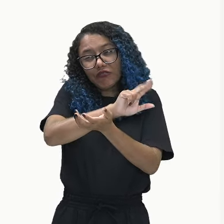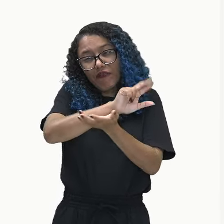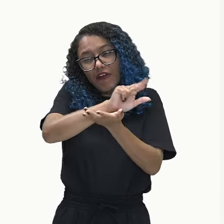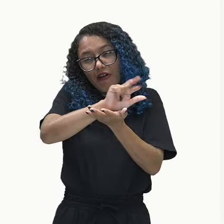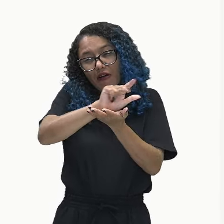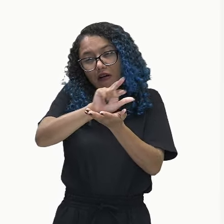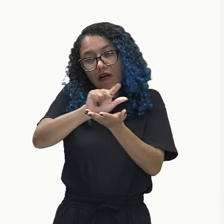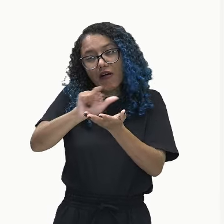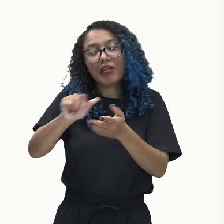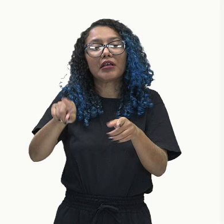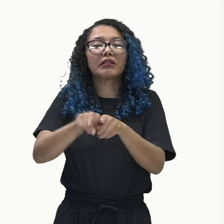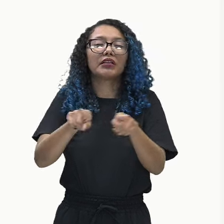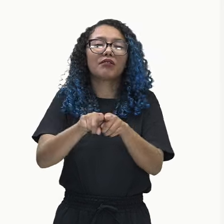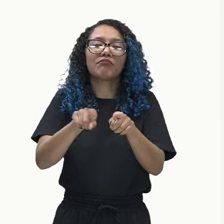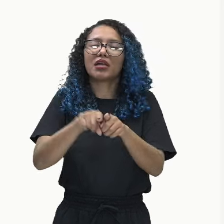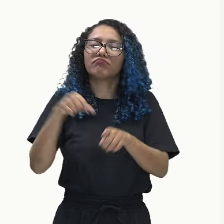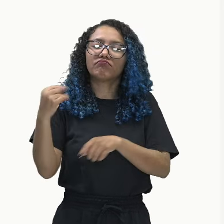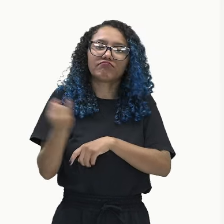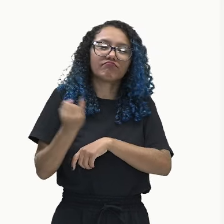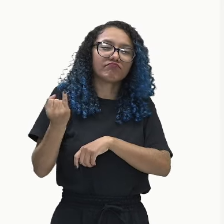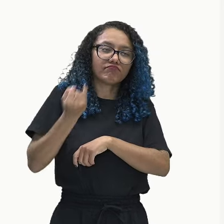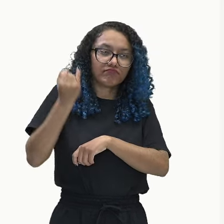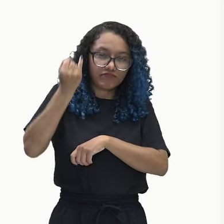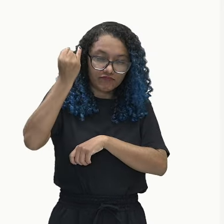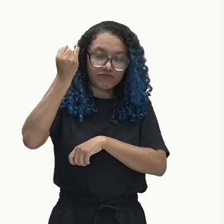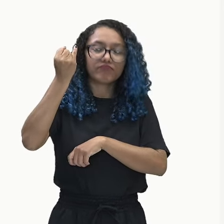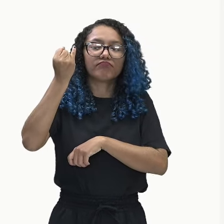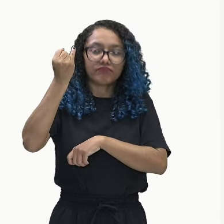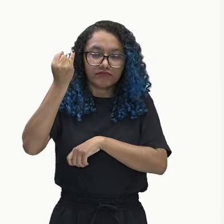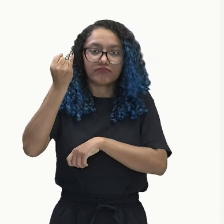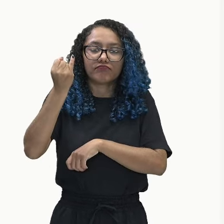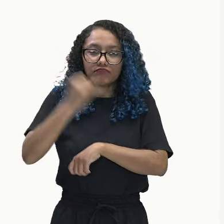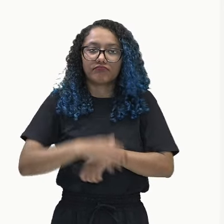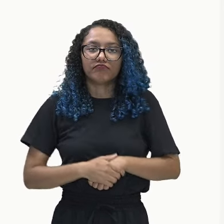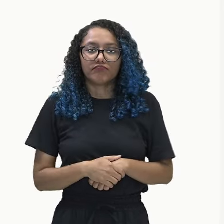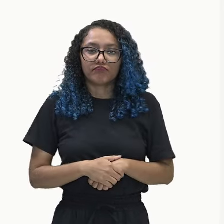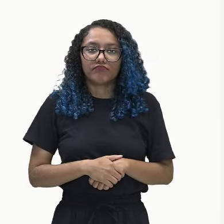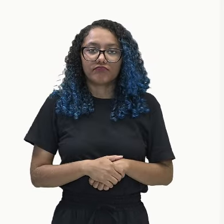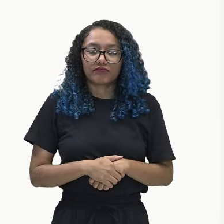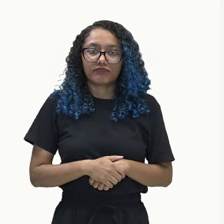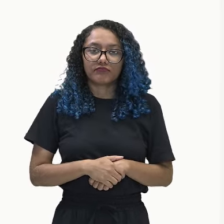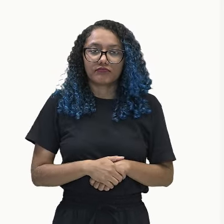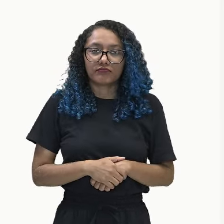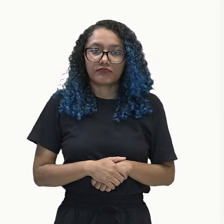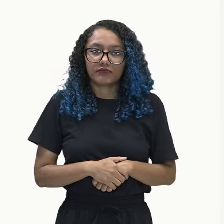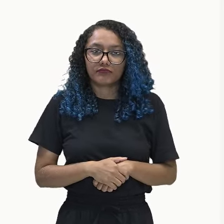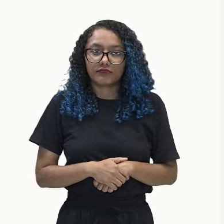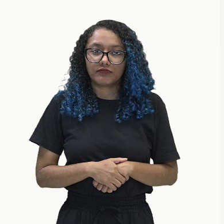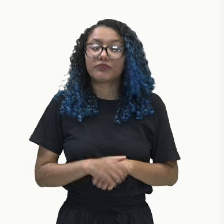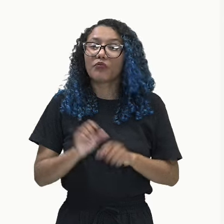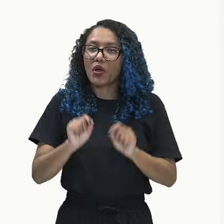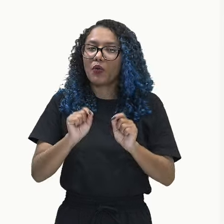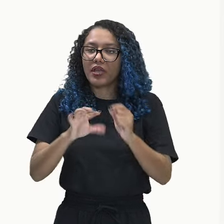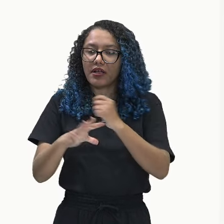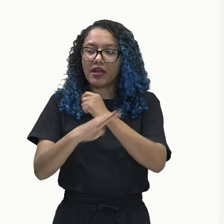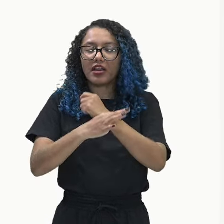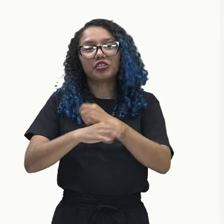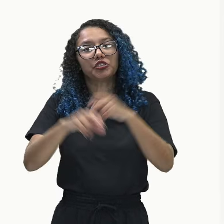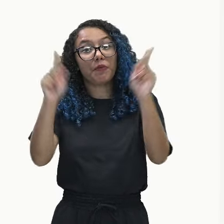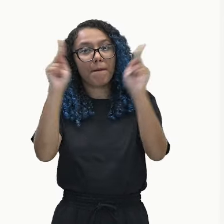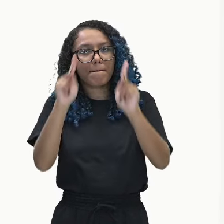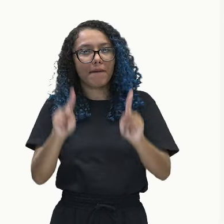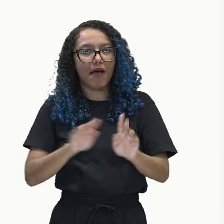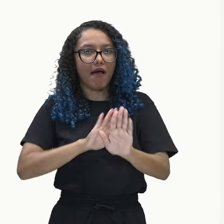mecanismos, sim, foram fundamentais ali justamente para que essa aparente Pax e prosperidade pudesse